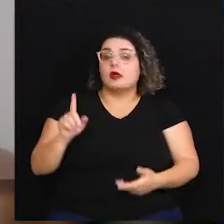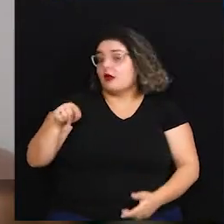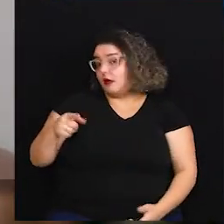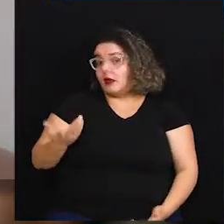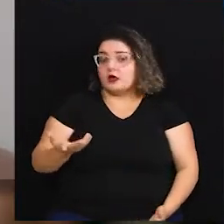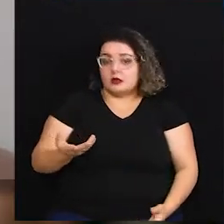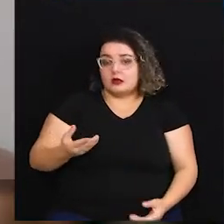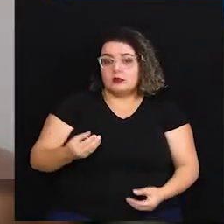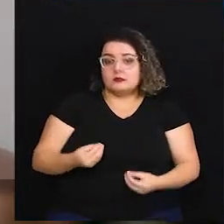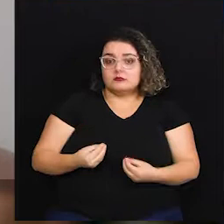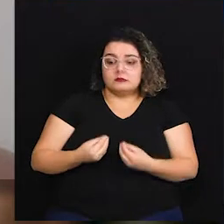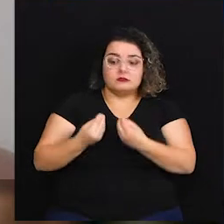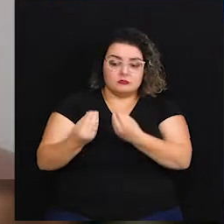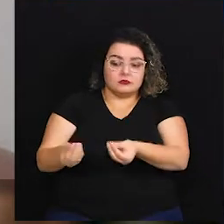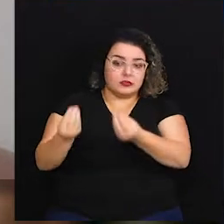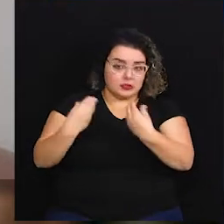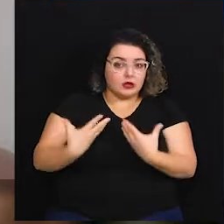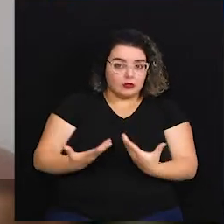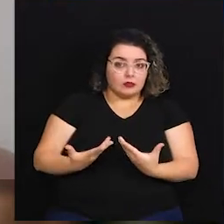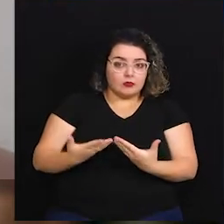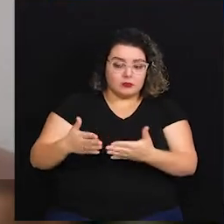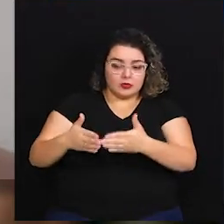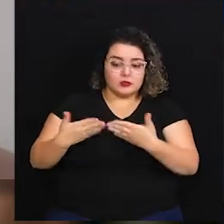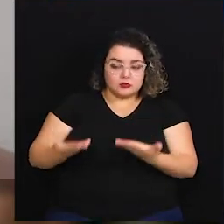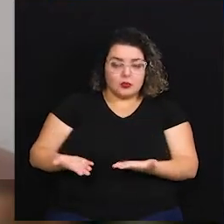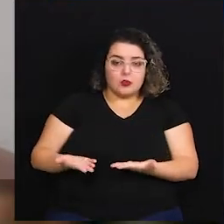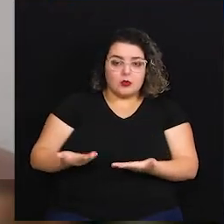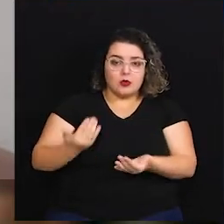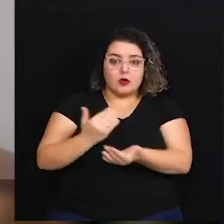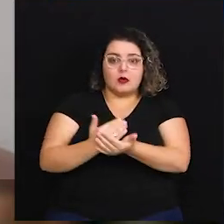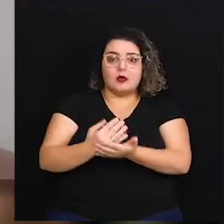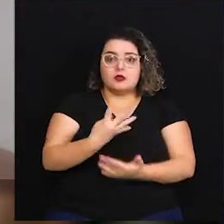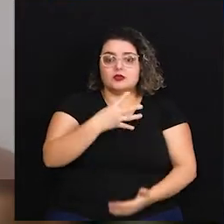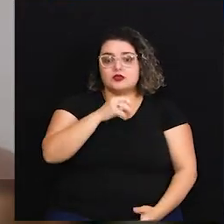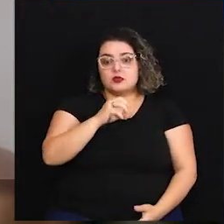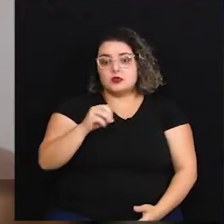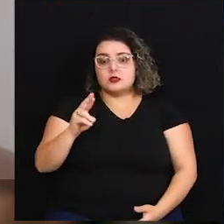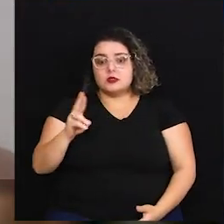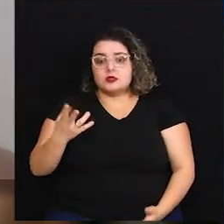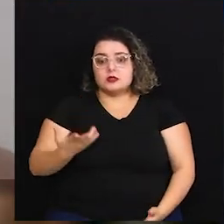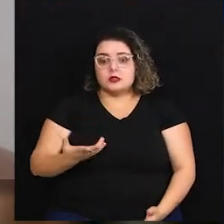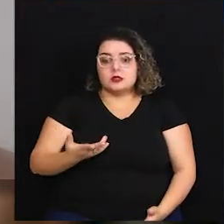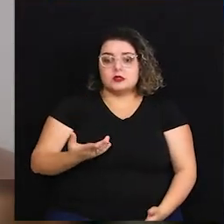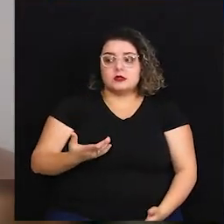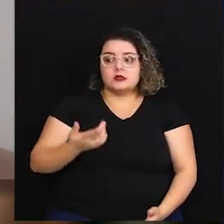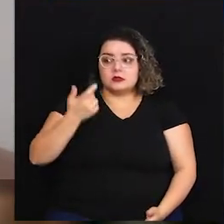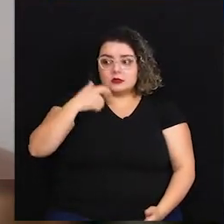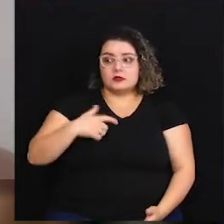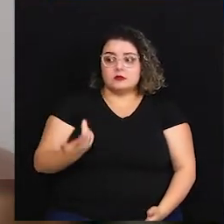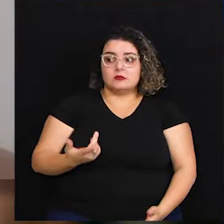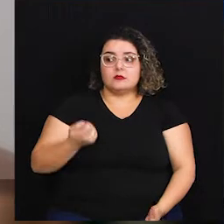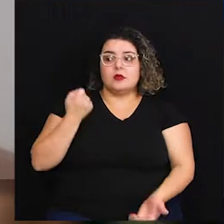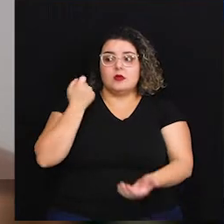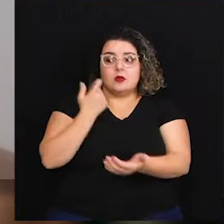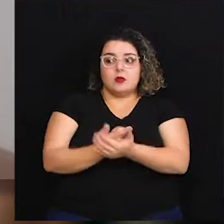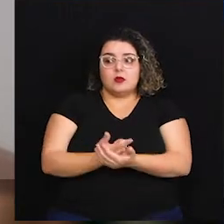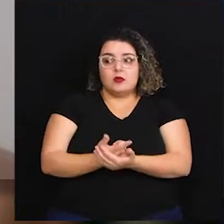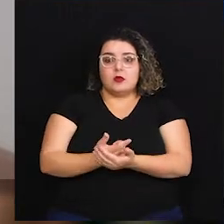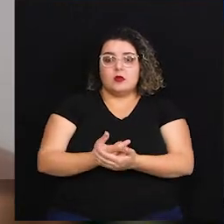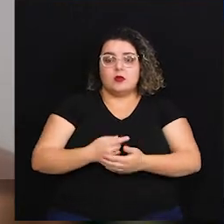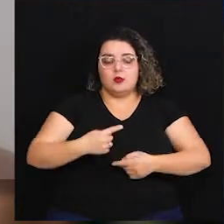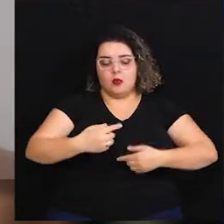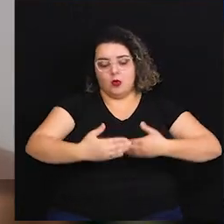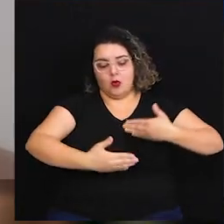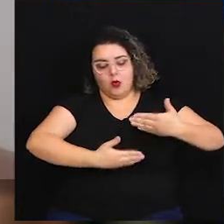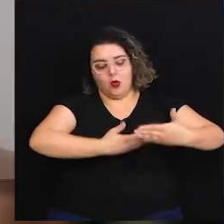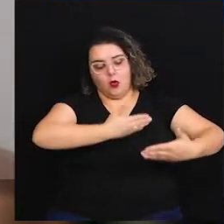isso que ele fez esse empréstimo de R$ 400, e com esses R$ 400 eu comprei um rolo de